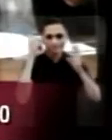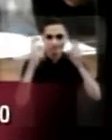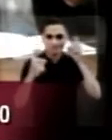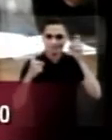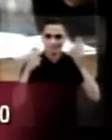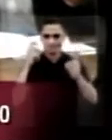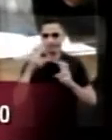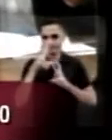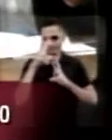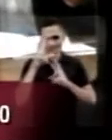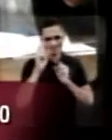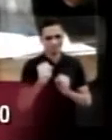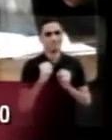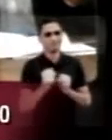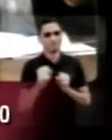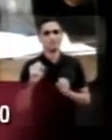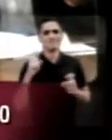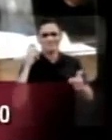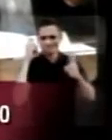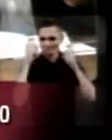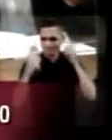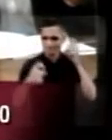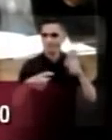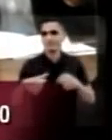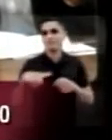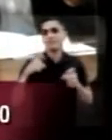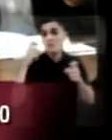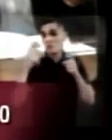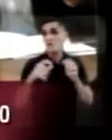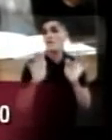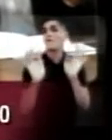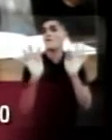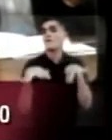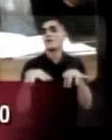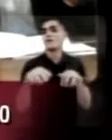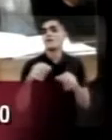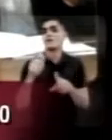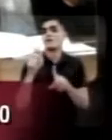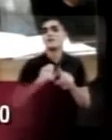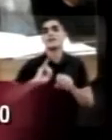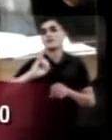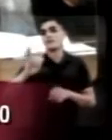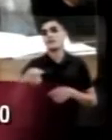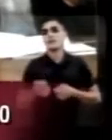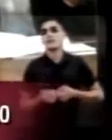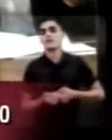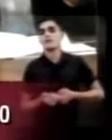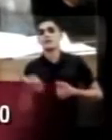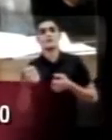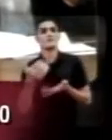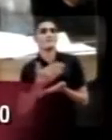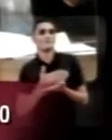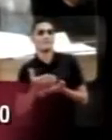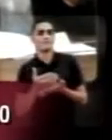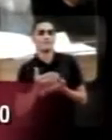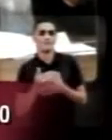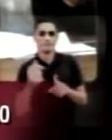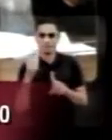preocupação muito grande. Essa preocupação minha chama final de janeiro, começo de fevereiro. Por que